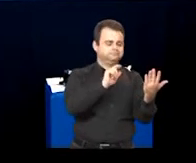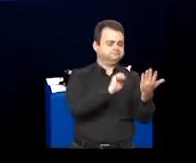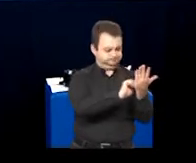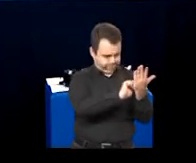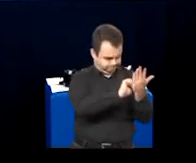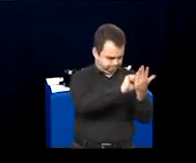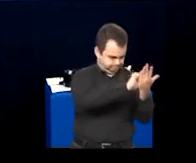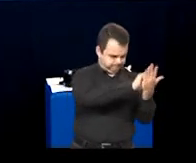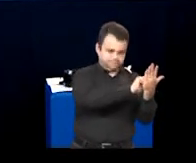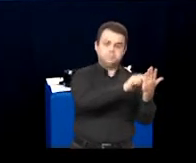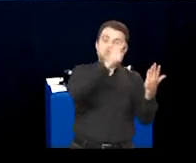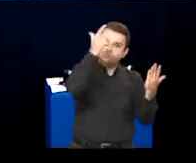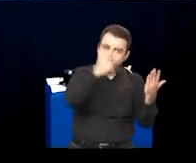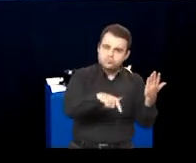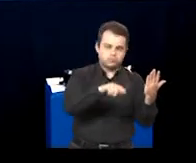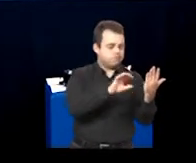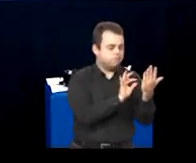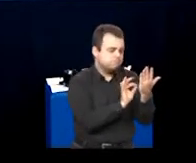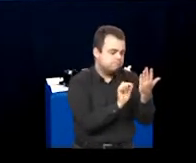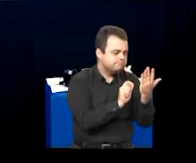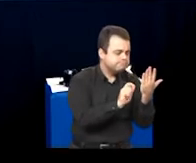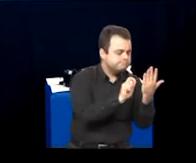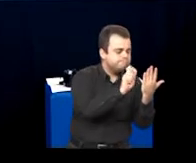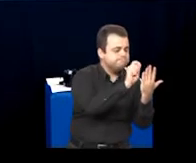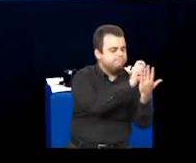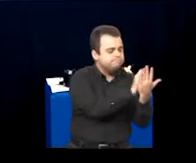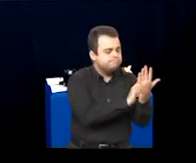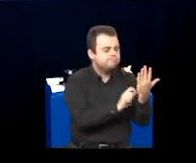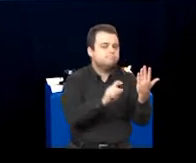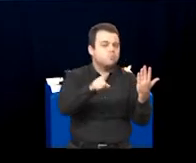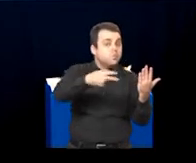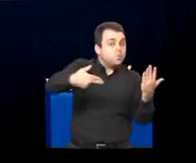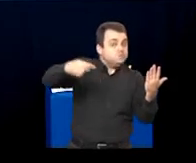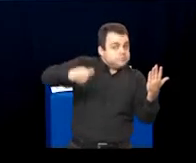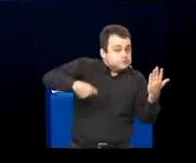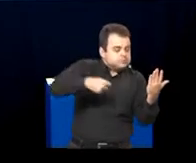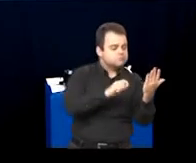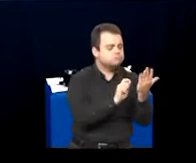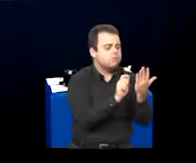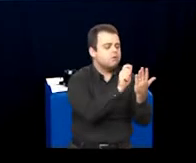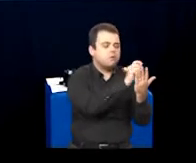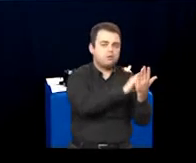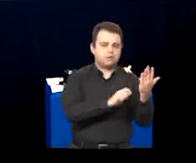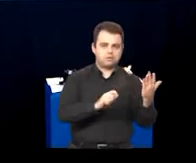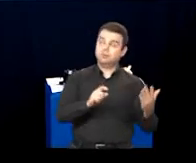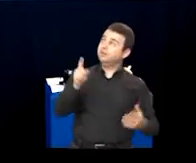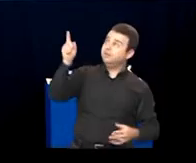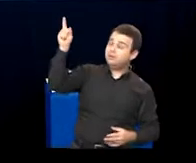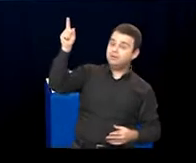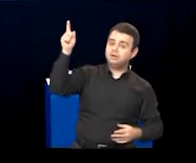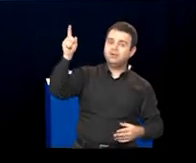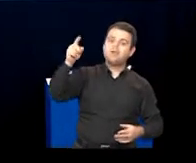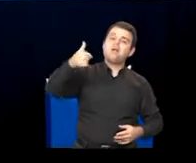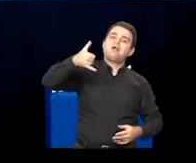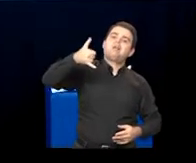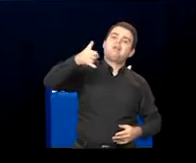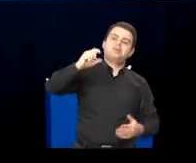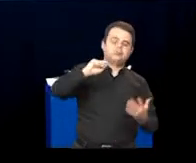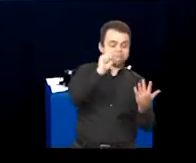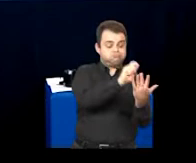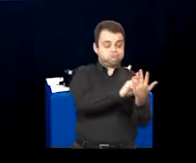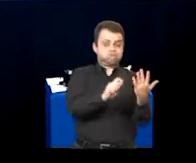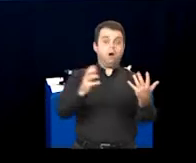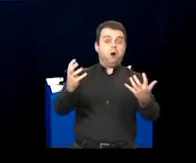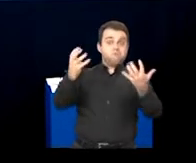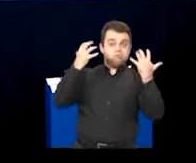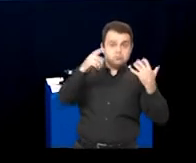ir apagando e reconstruindo as linhas à medida que se faz necessário. Aqui eu estou usando a canetinha para que você possa